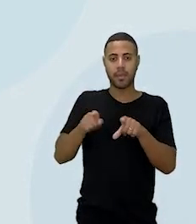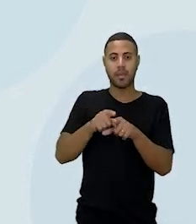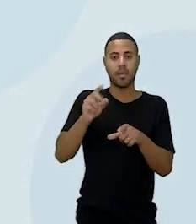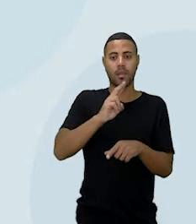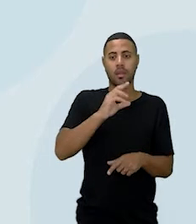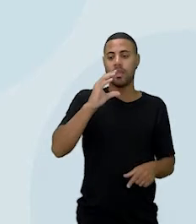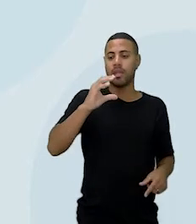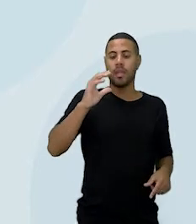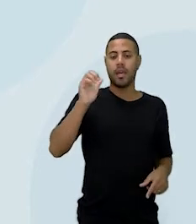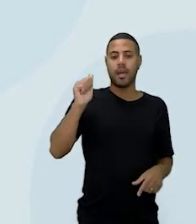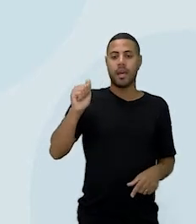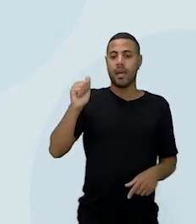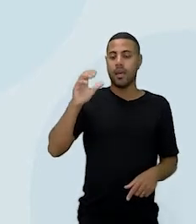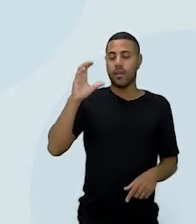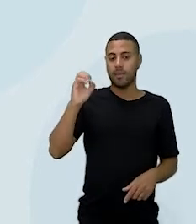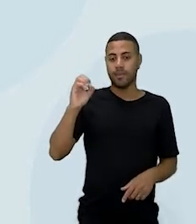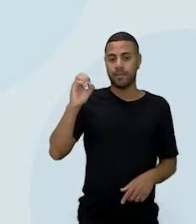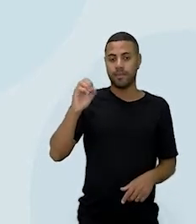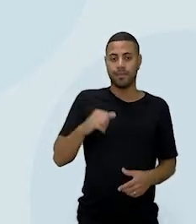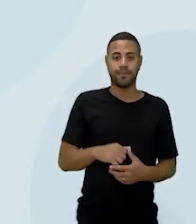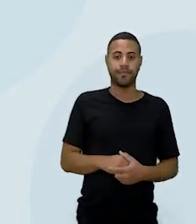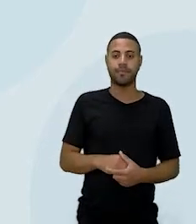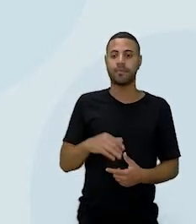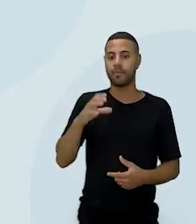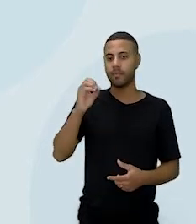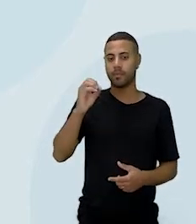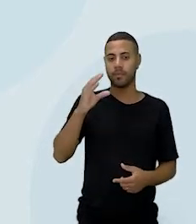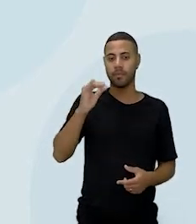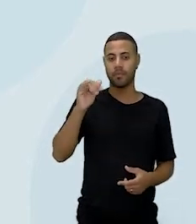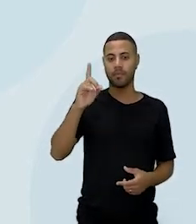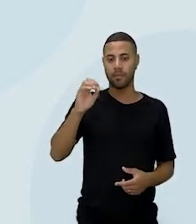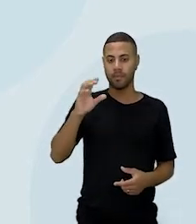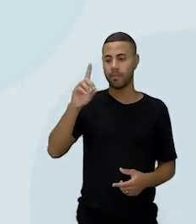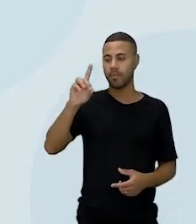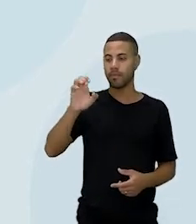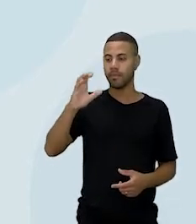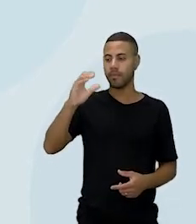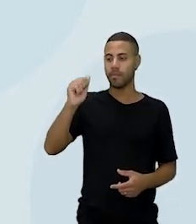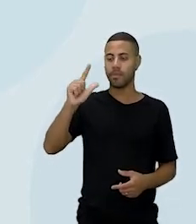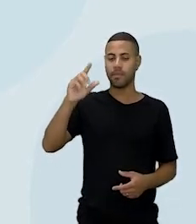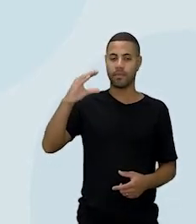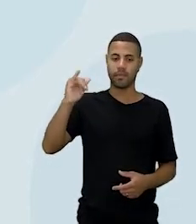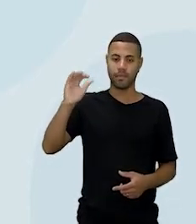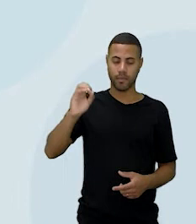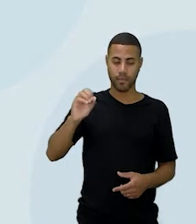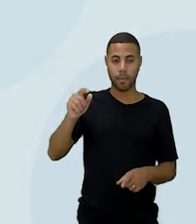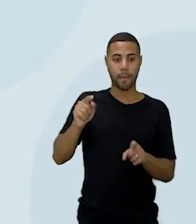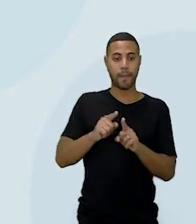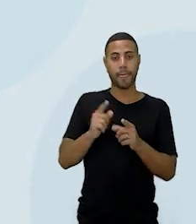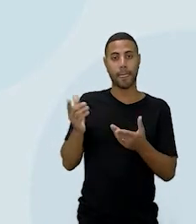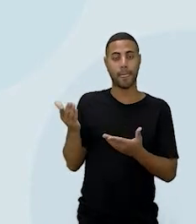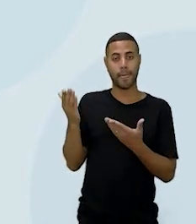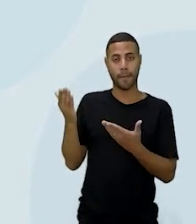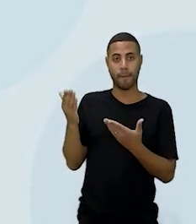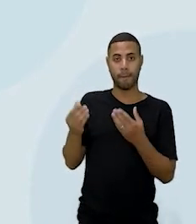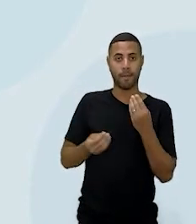CaO, ou seja, óxido de cálcio. E aí, novamente, né, nós vemos lá uma partícula. Como que é constituído,